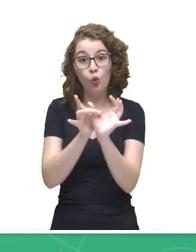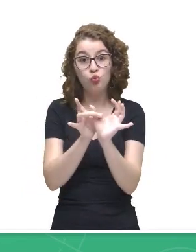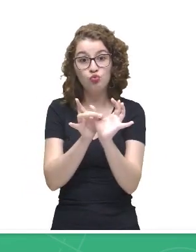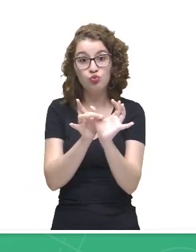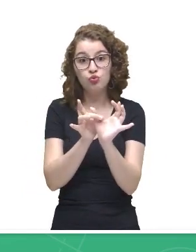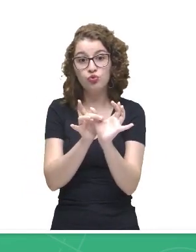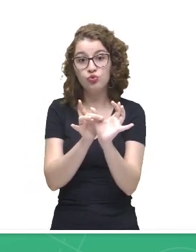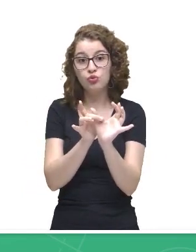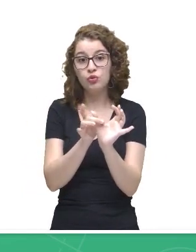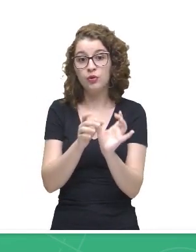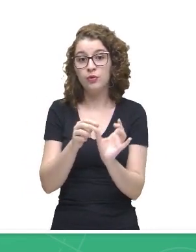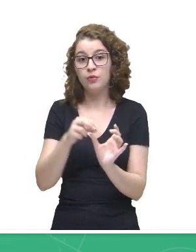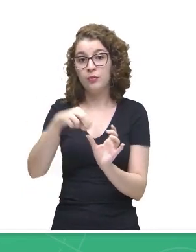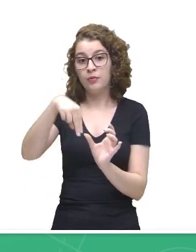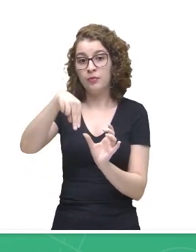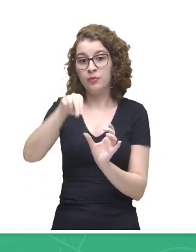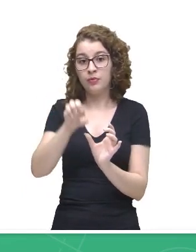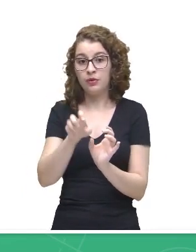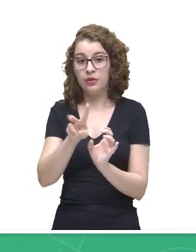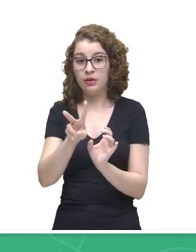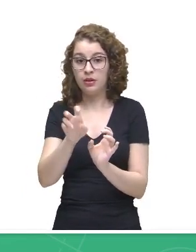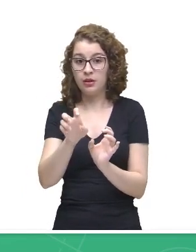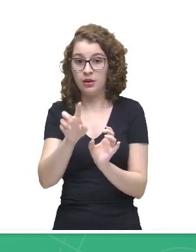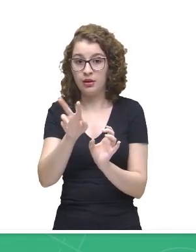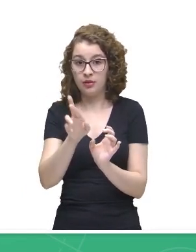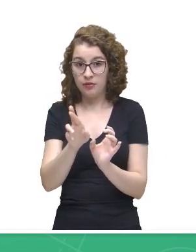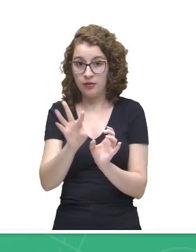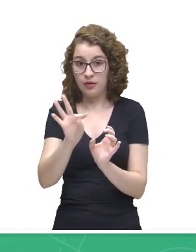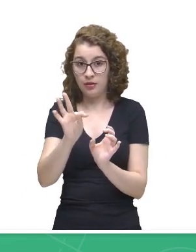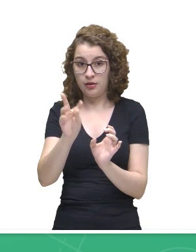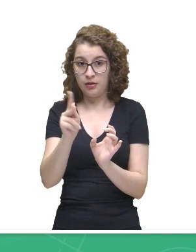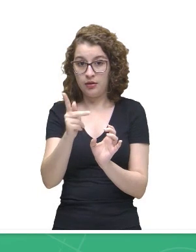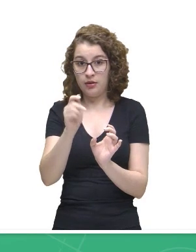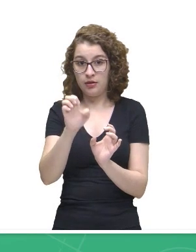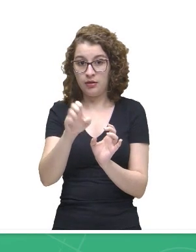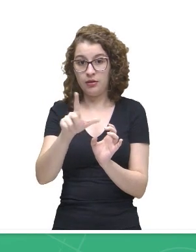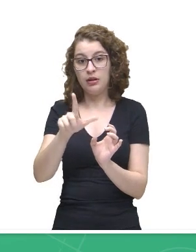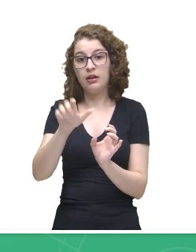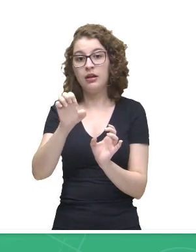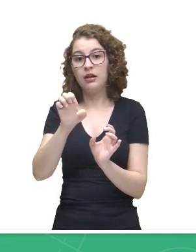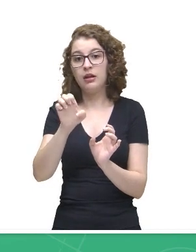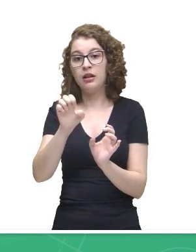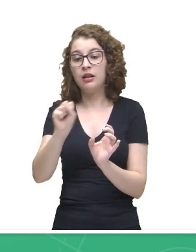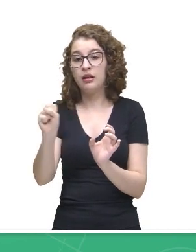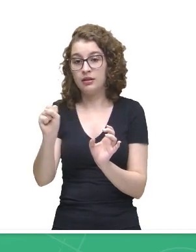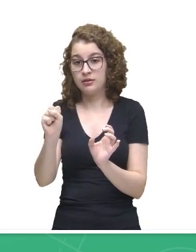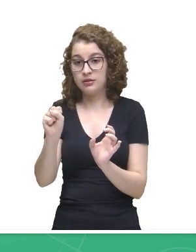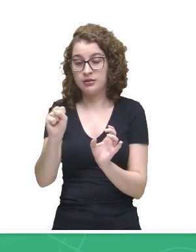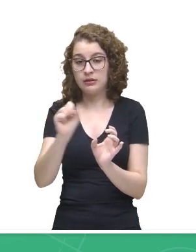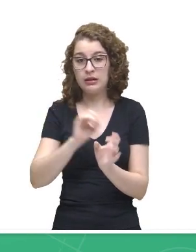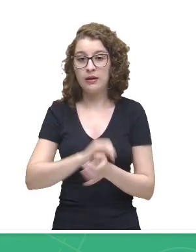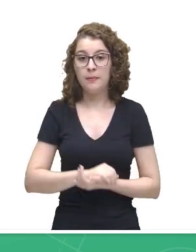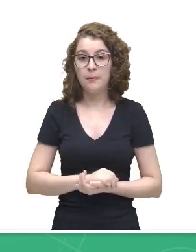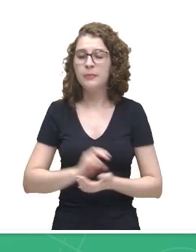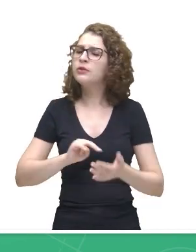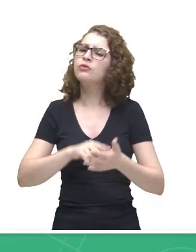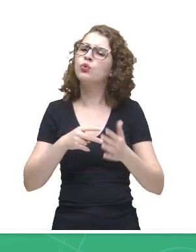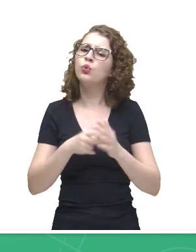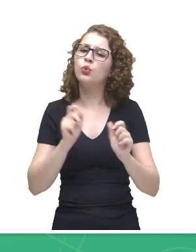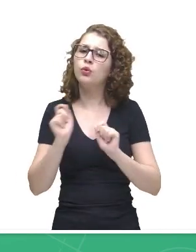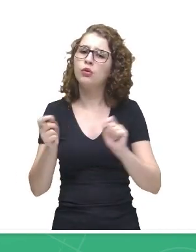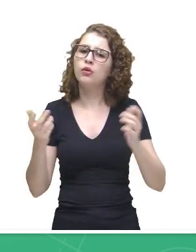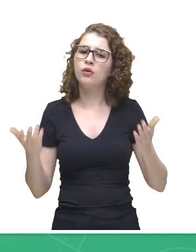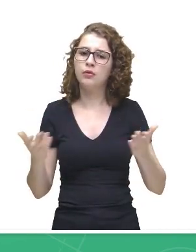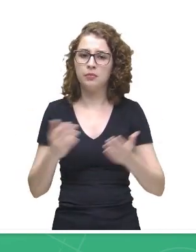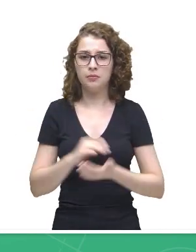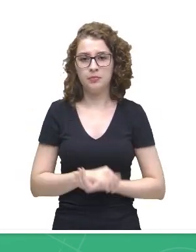word adversativa, tá? Ela é adversativa. Isso quer dizer que eu vou falar